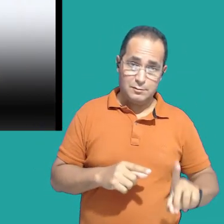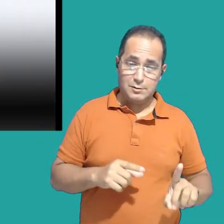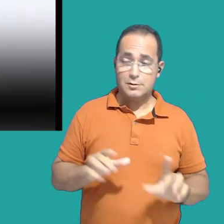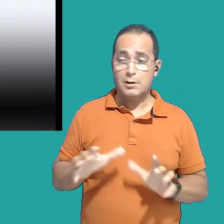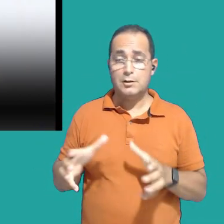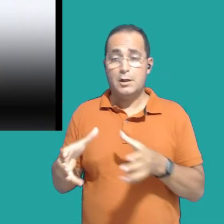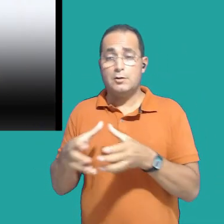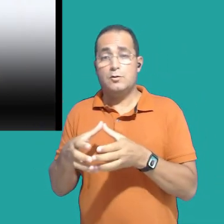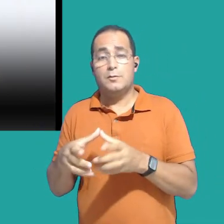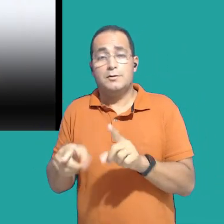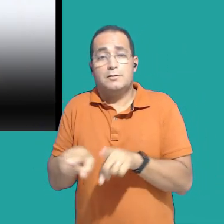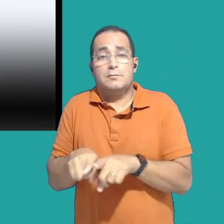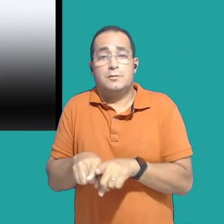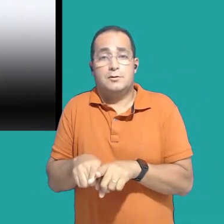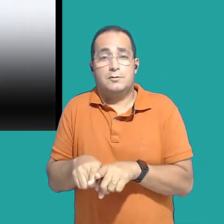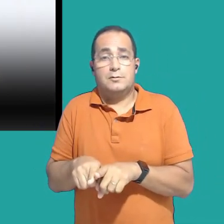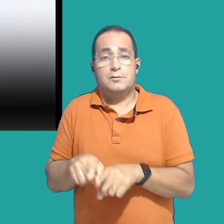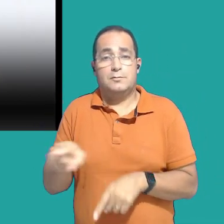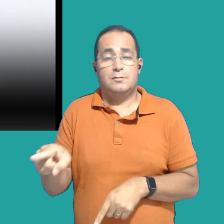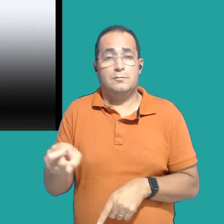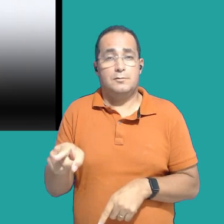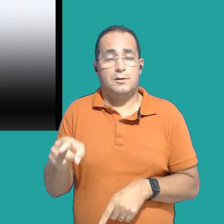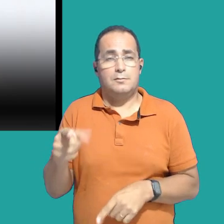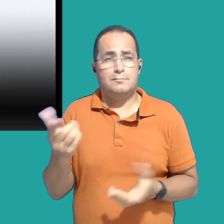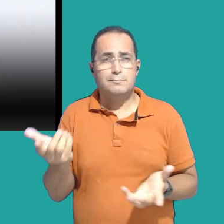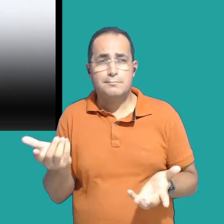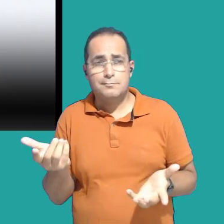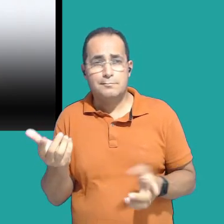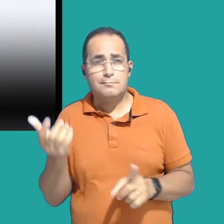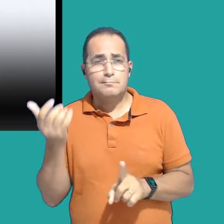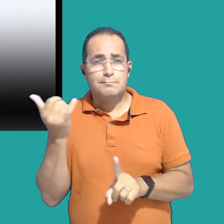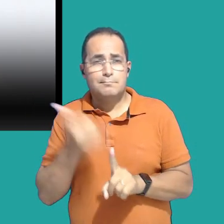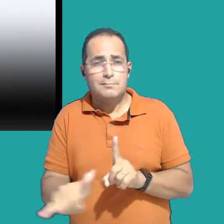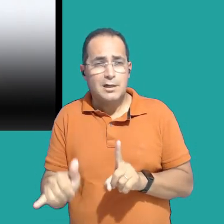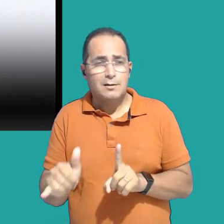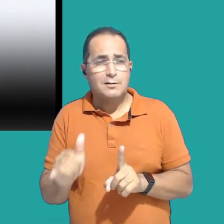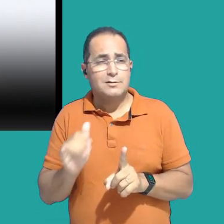ganha e a turma também, porque fica essa ideia